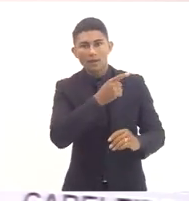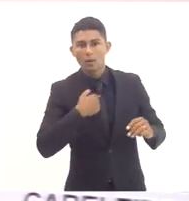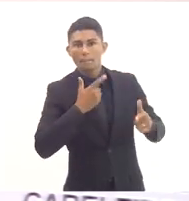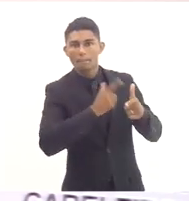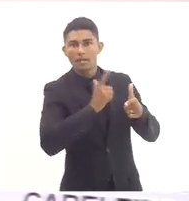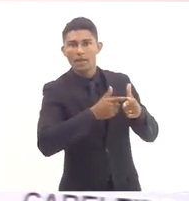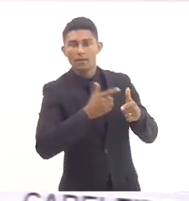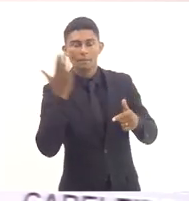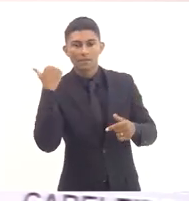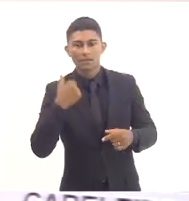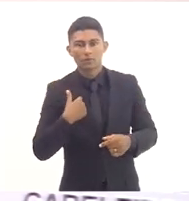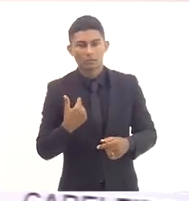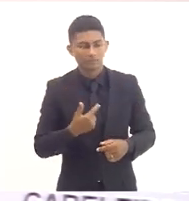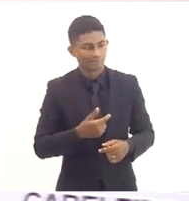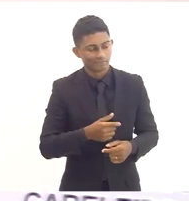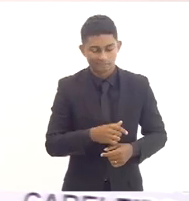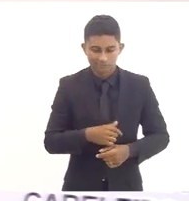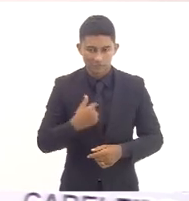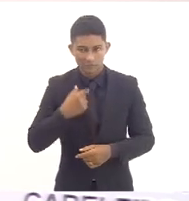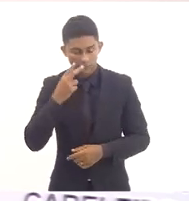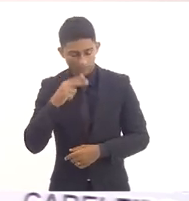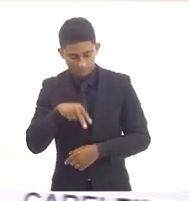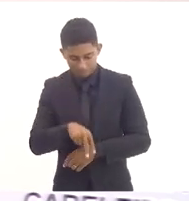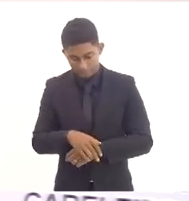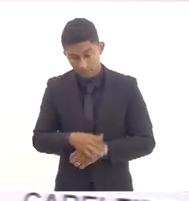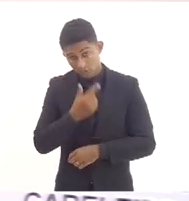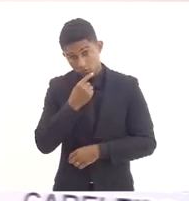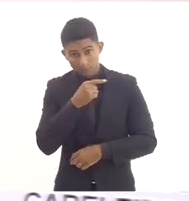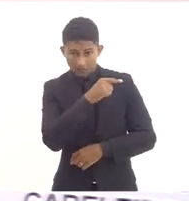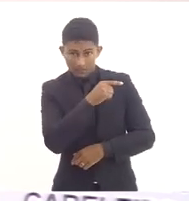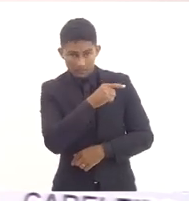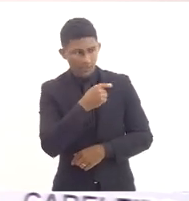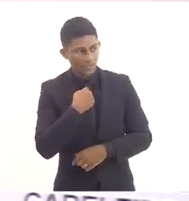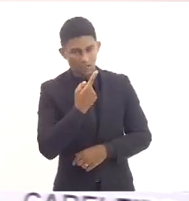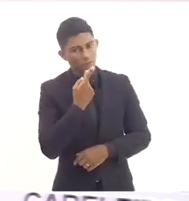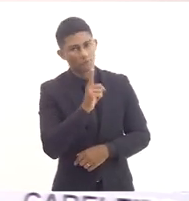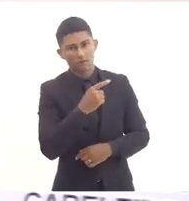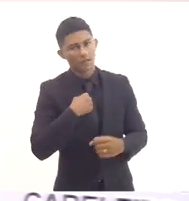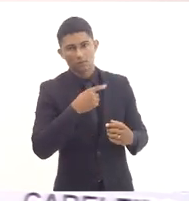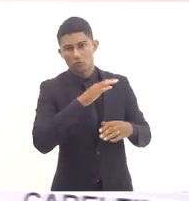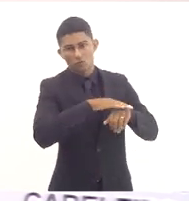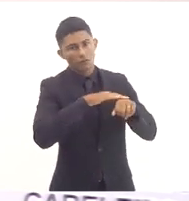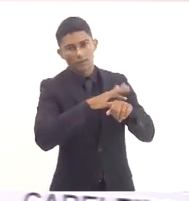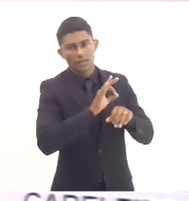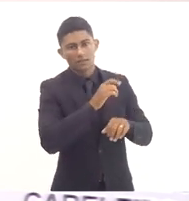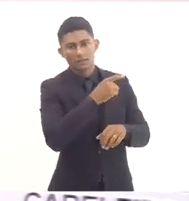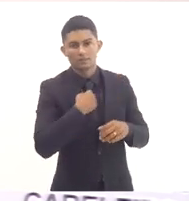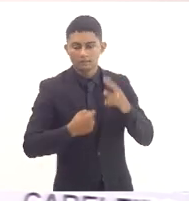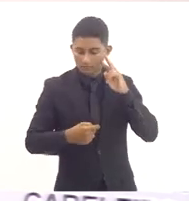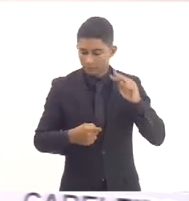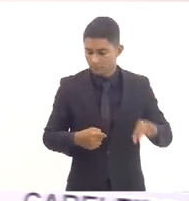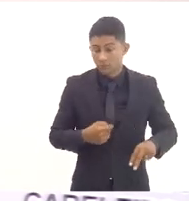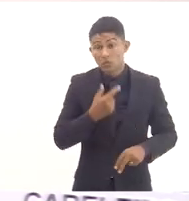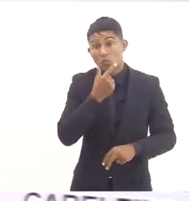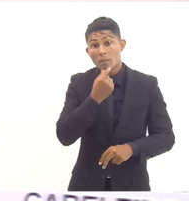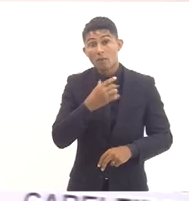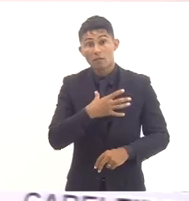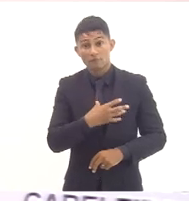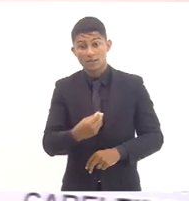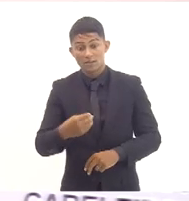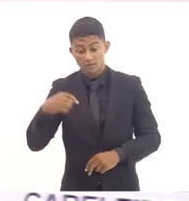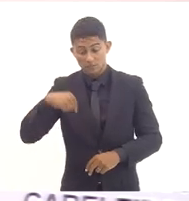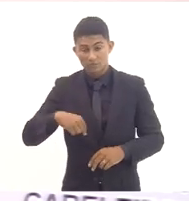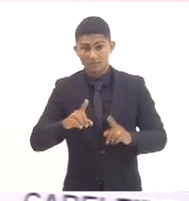aí eu fiquei no canto olhando para baixo e o vizinho com qual eu não falo no outro canto olhando para baixo e o João entre nós dois